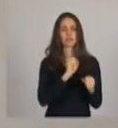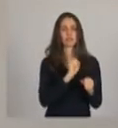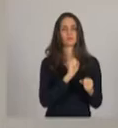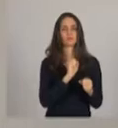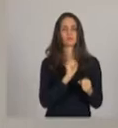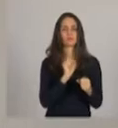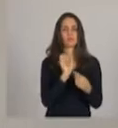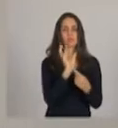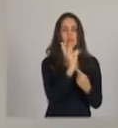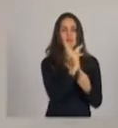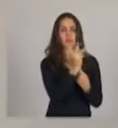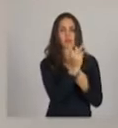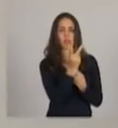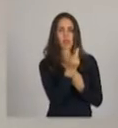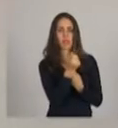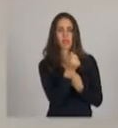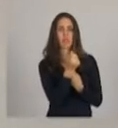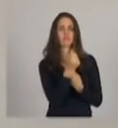da dança